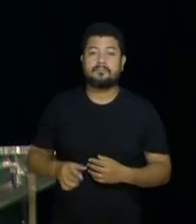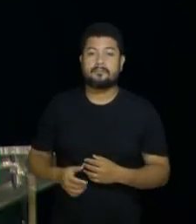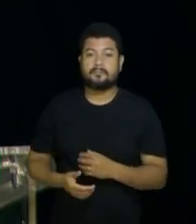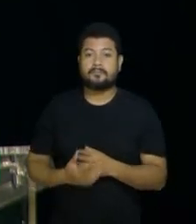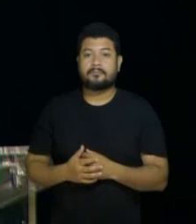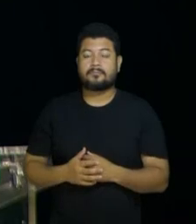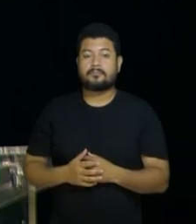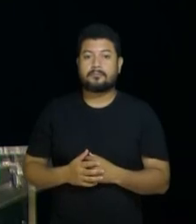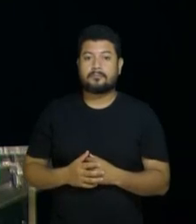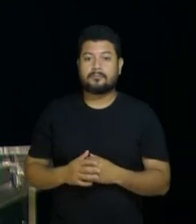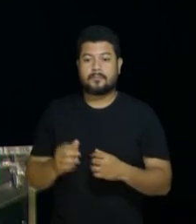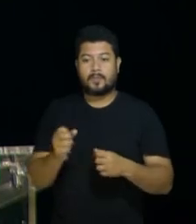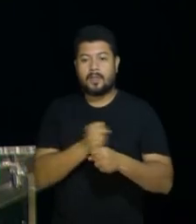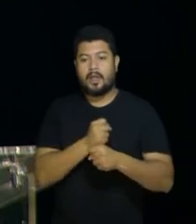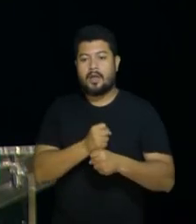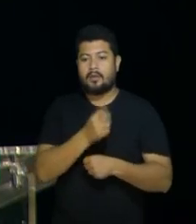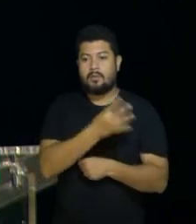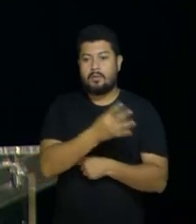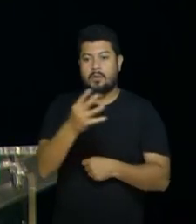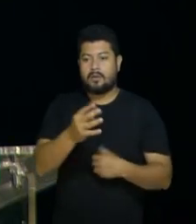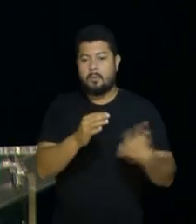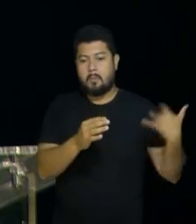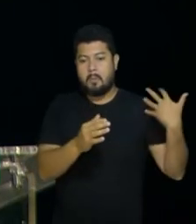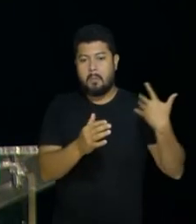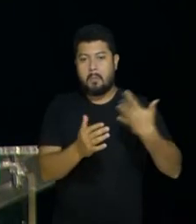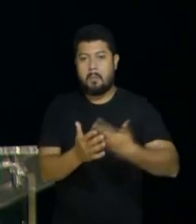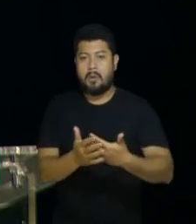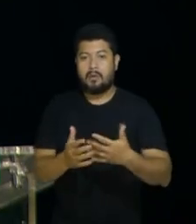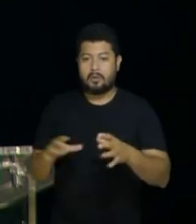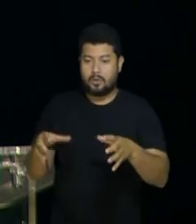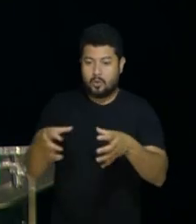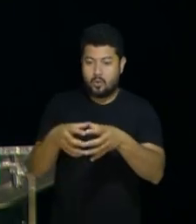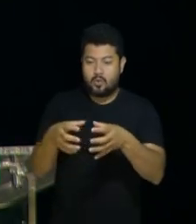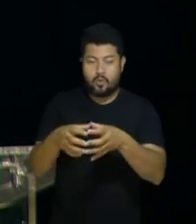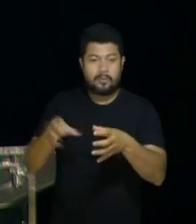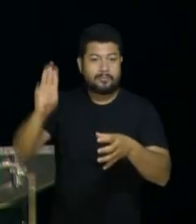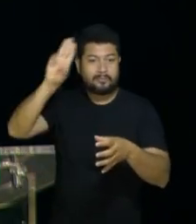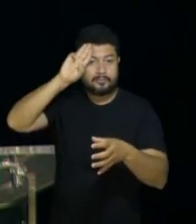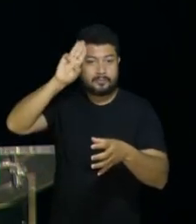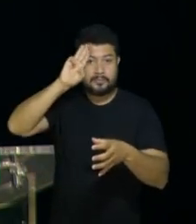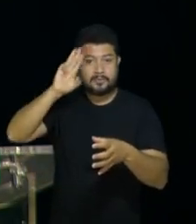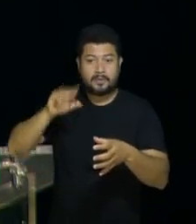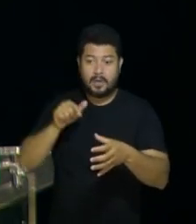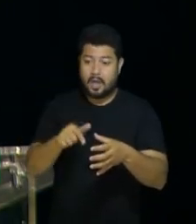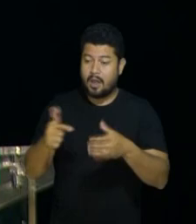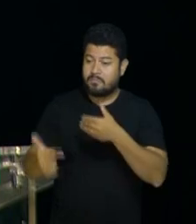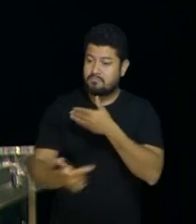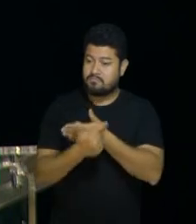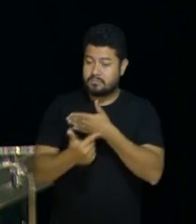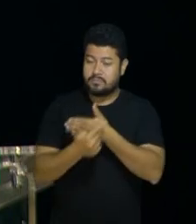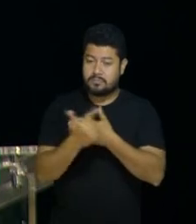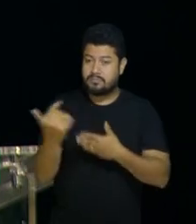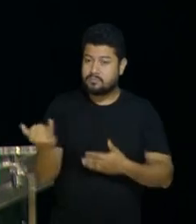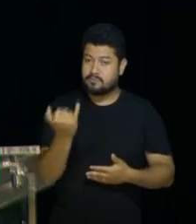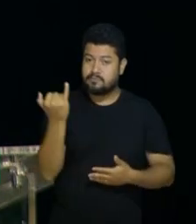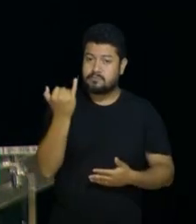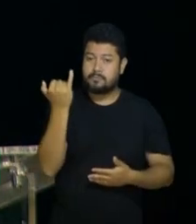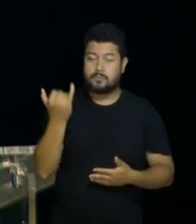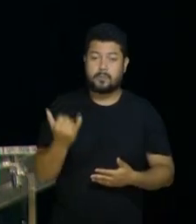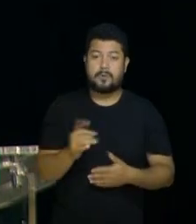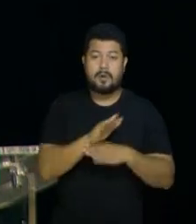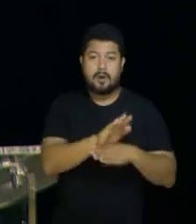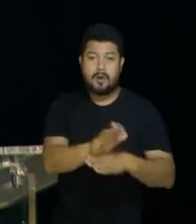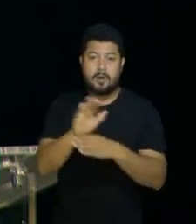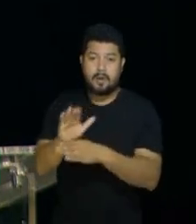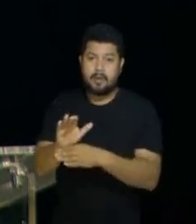Nesses 44 anos, o Grupo MEIFC tem desempenhado um papel importante não só